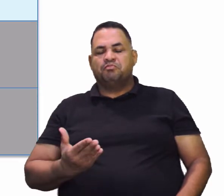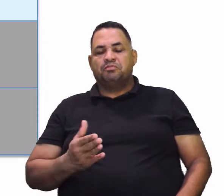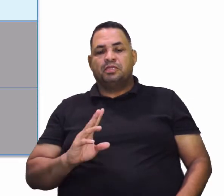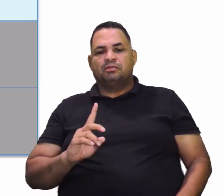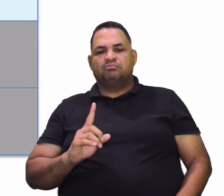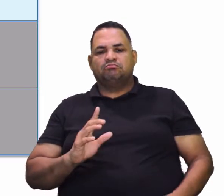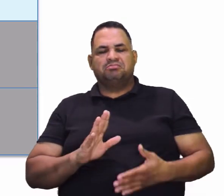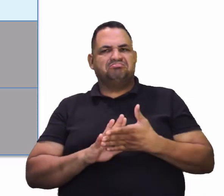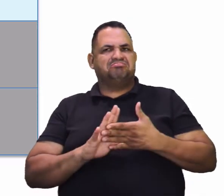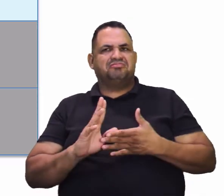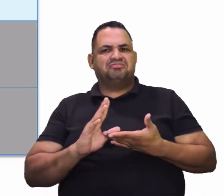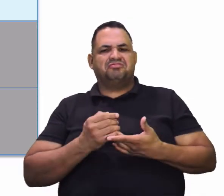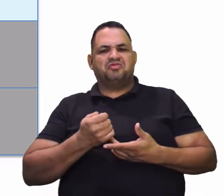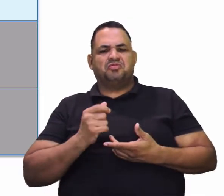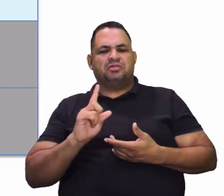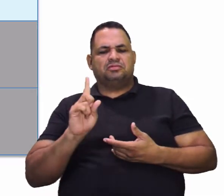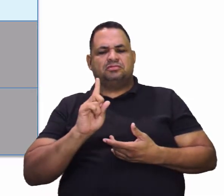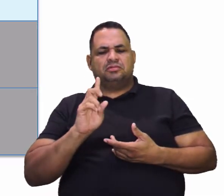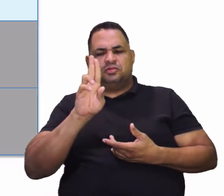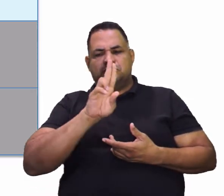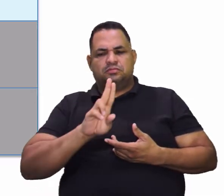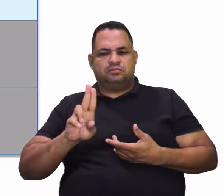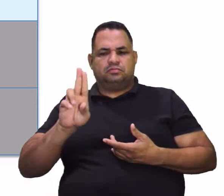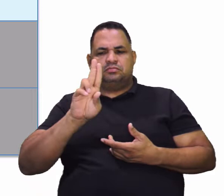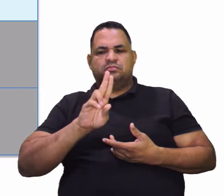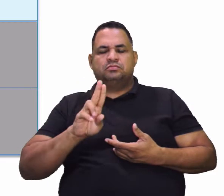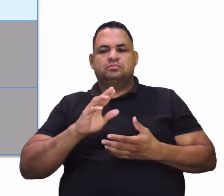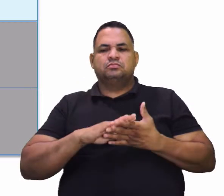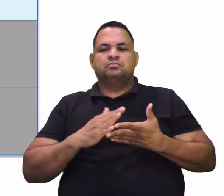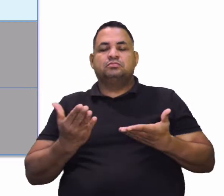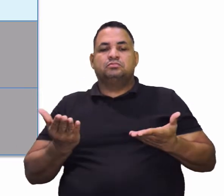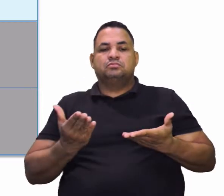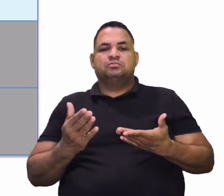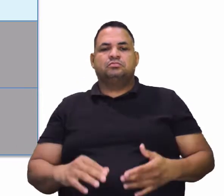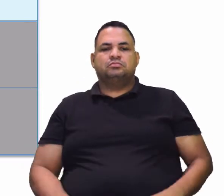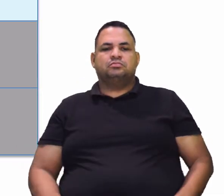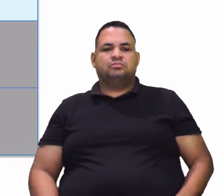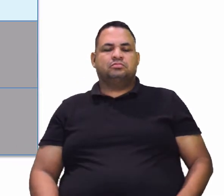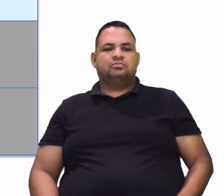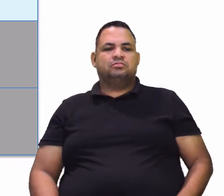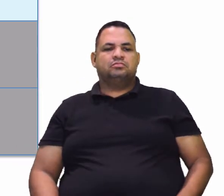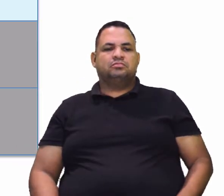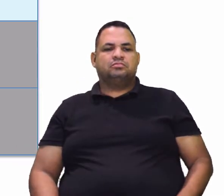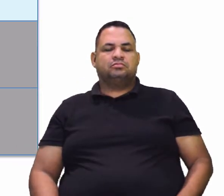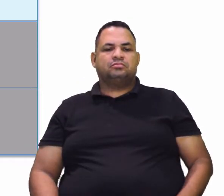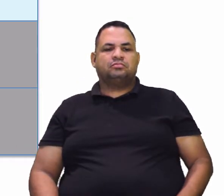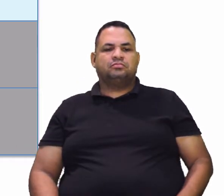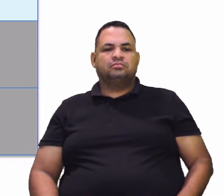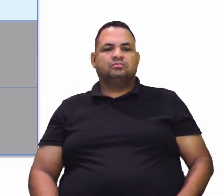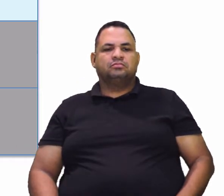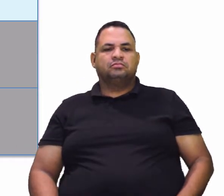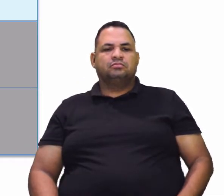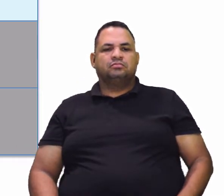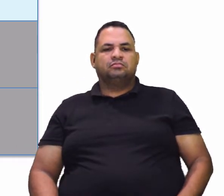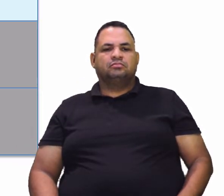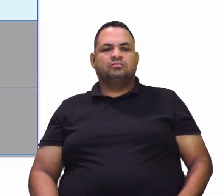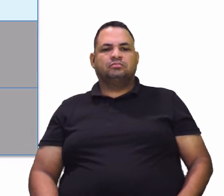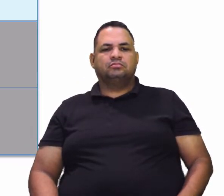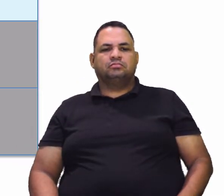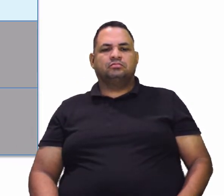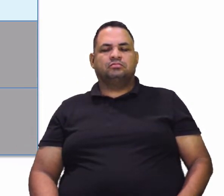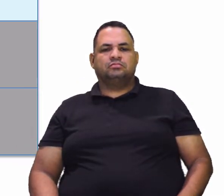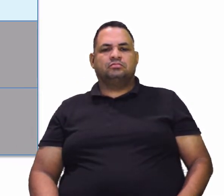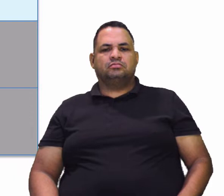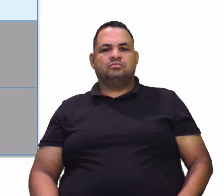não é muito utilizado, até vai ter uma parte da aula que eu vou falar sobre ele, por enquanto vamos deixar em stand-by. Mais infinitivo sem o termo